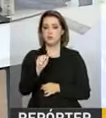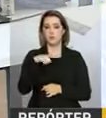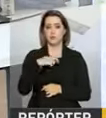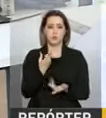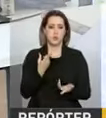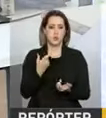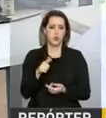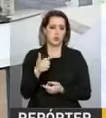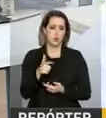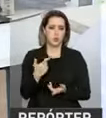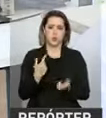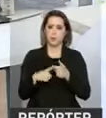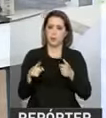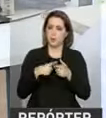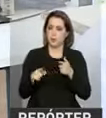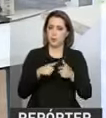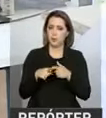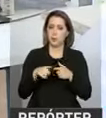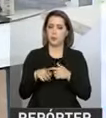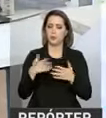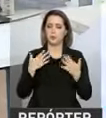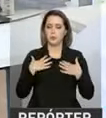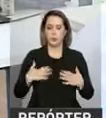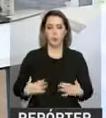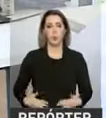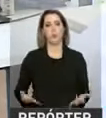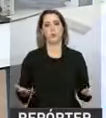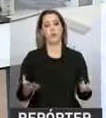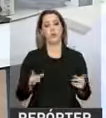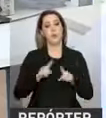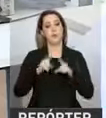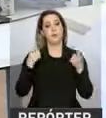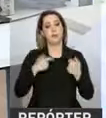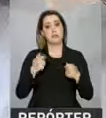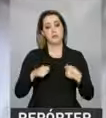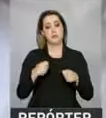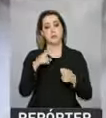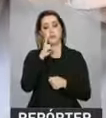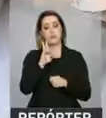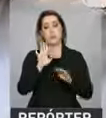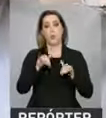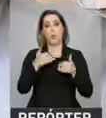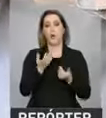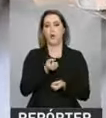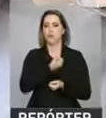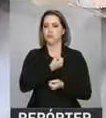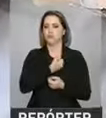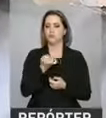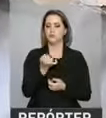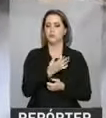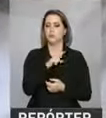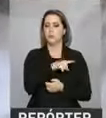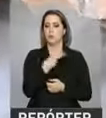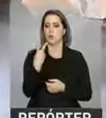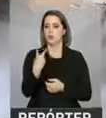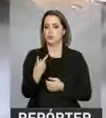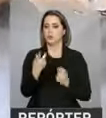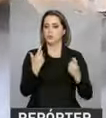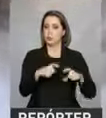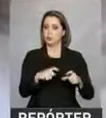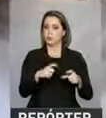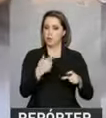não causam efeito lesivo contra o organismo humano, desde que sendo usar nessas concentrações. Essas duas bandejas de carne foram compradas no